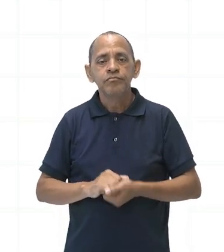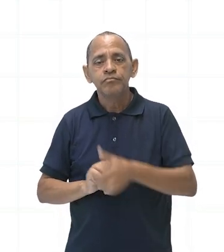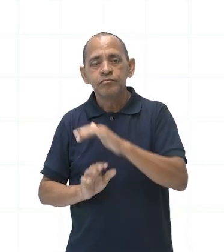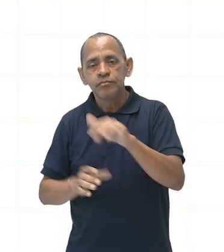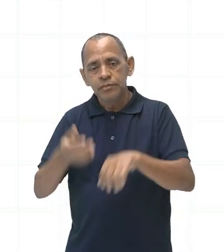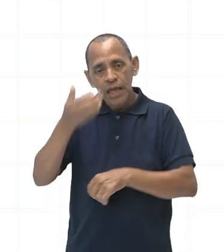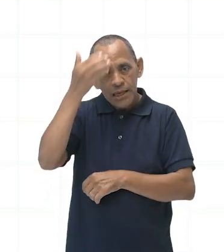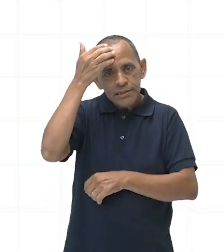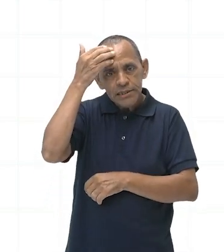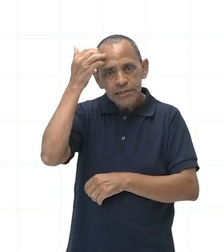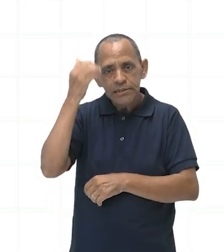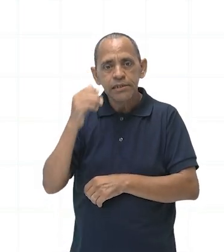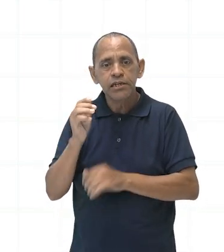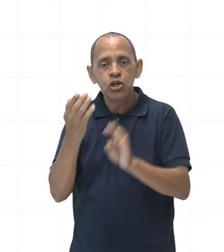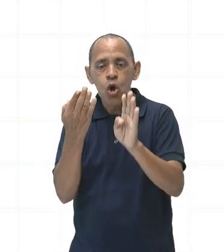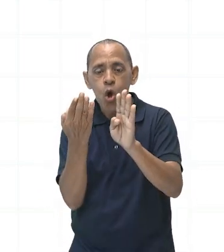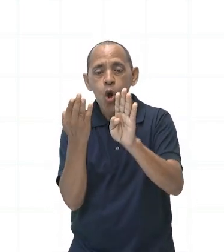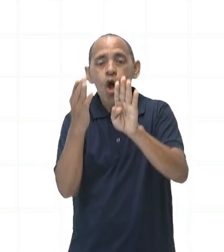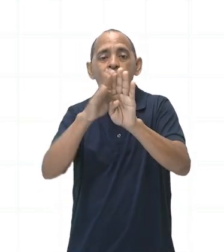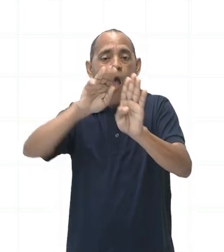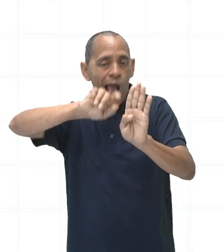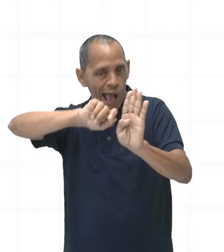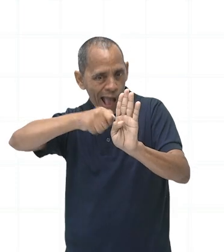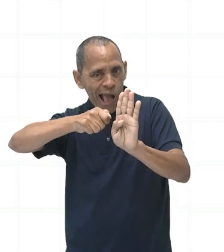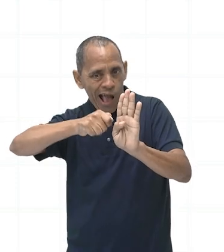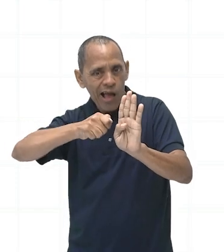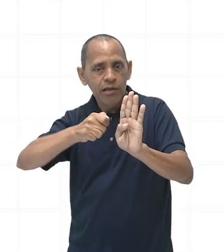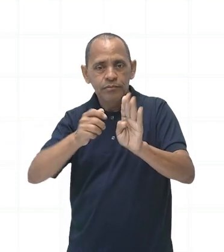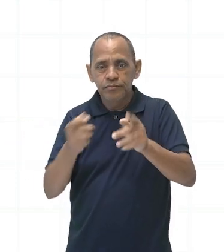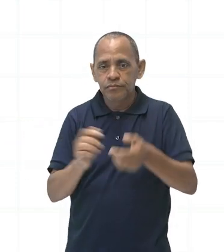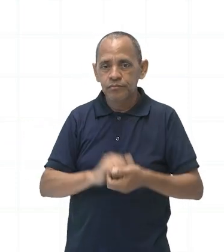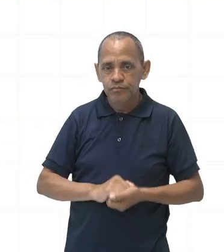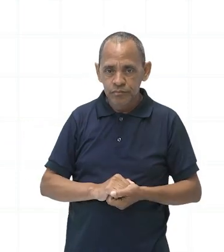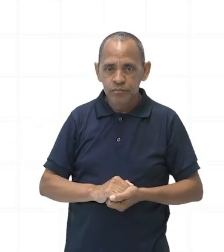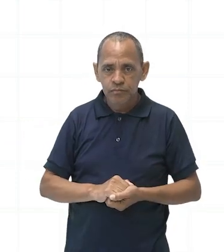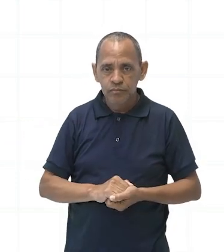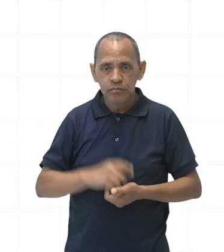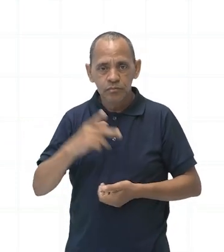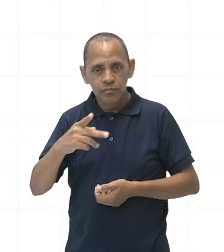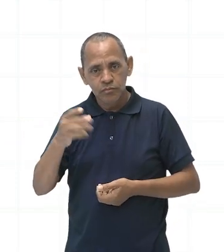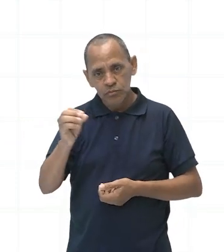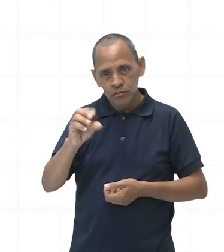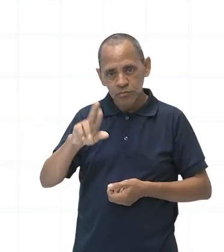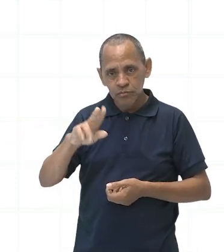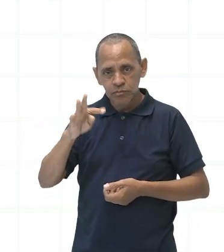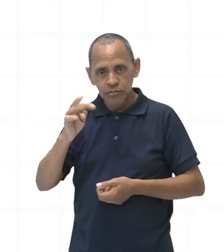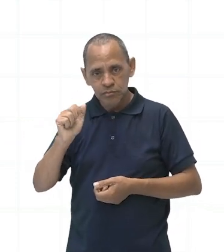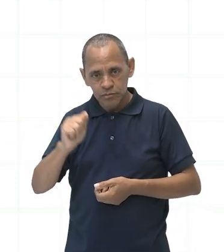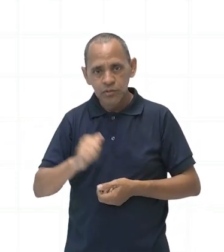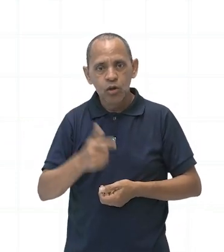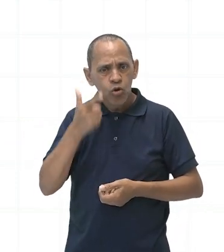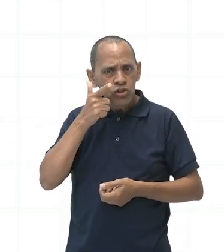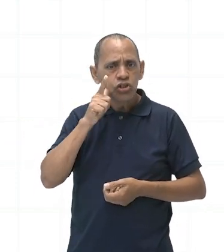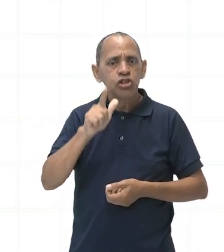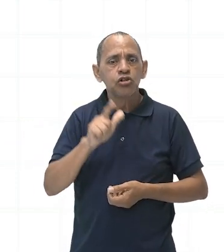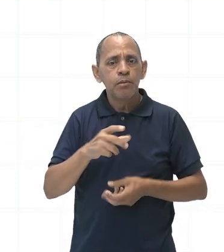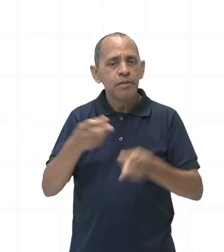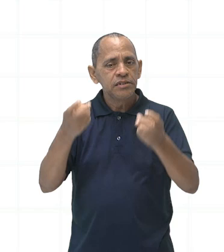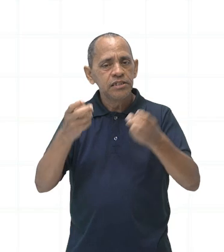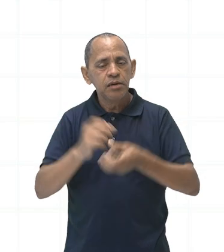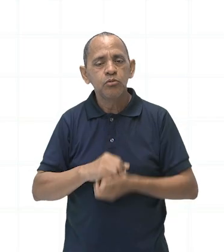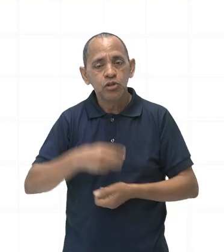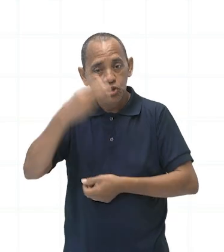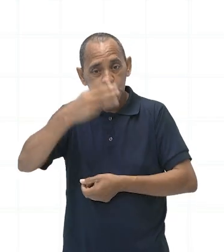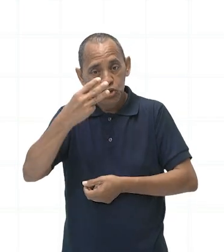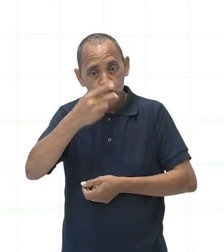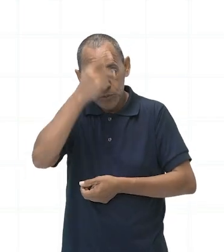O verbo esquecer, quem esqueceu? A gente consegue especificar? Dizer? Não. Perceba que o verbo está na terceira pessoa do